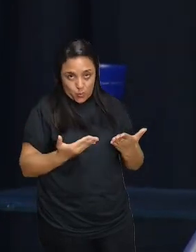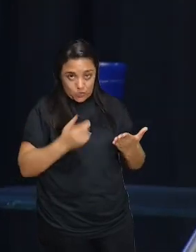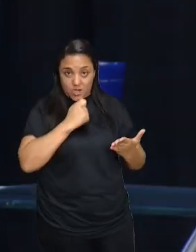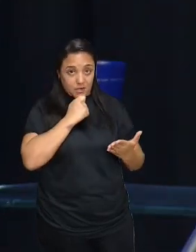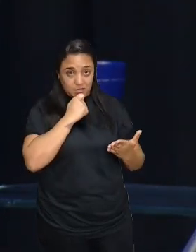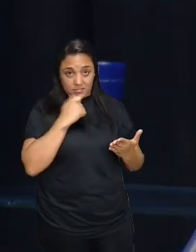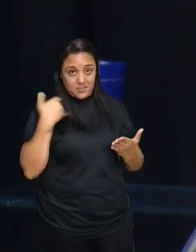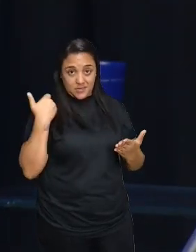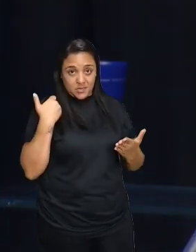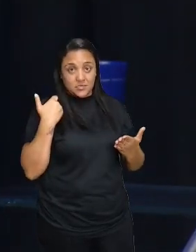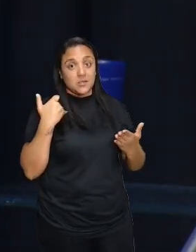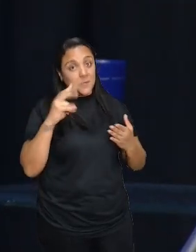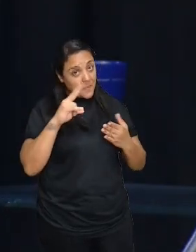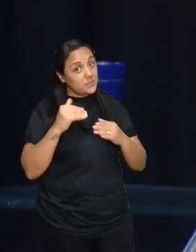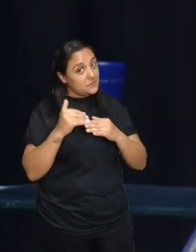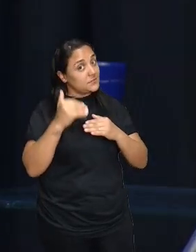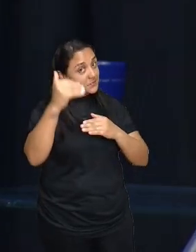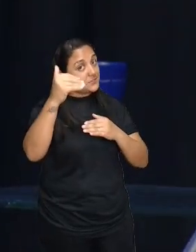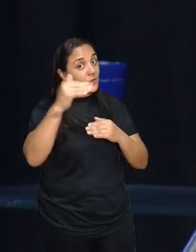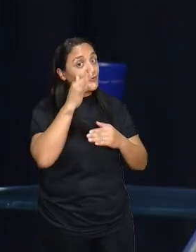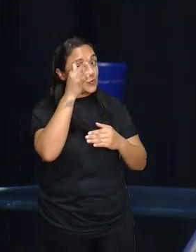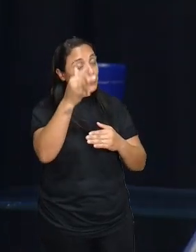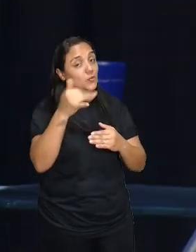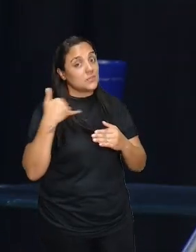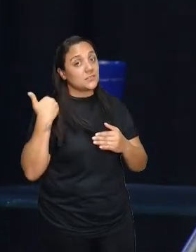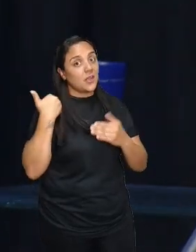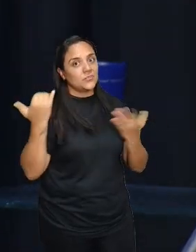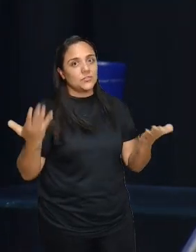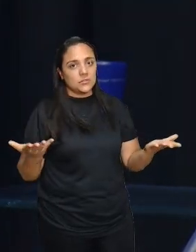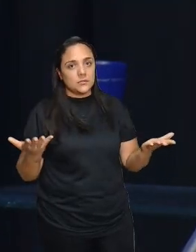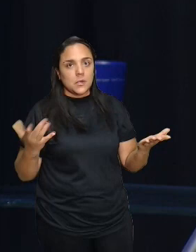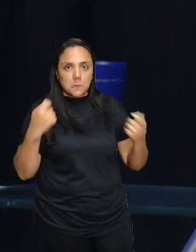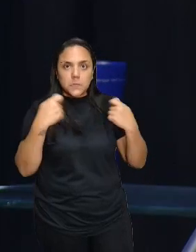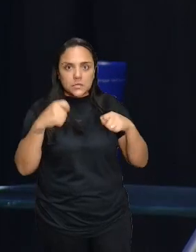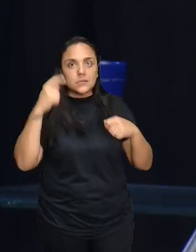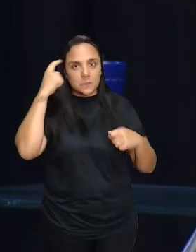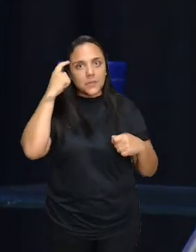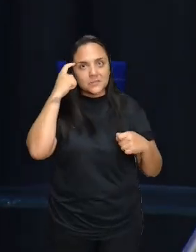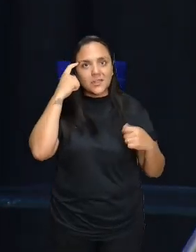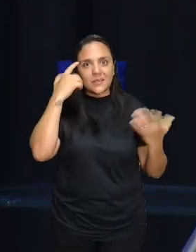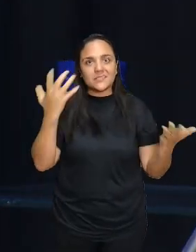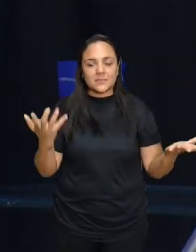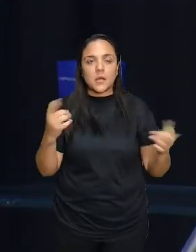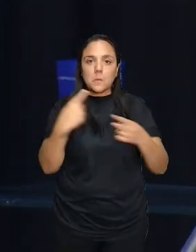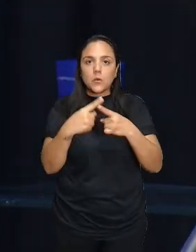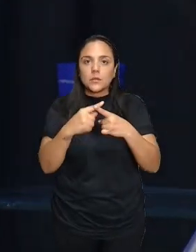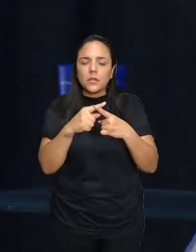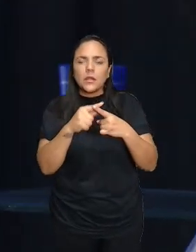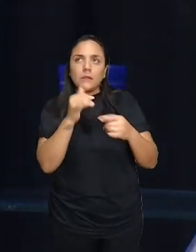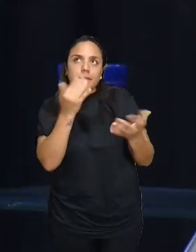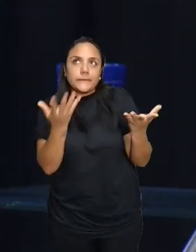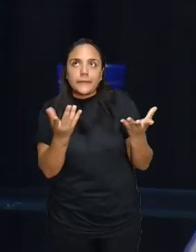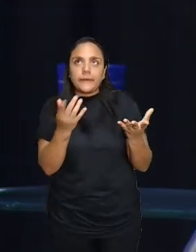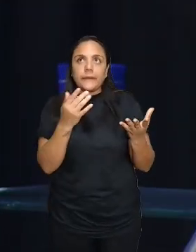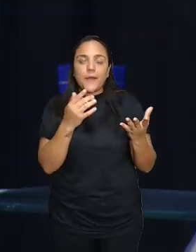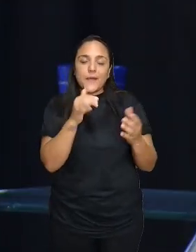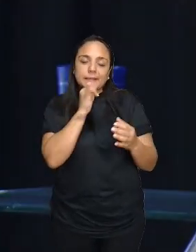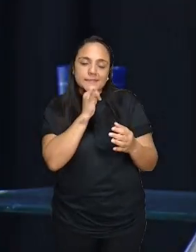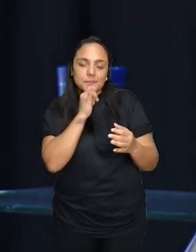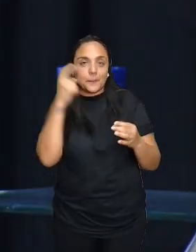se tudo der certo, chegaremos lá, e acho que é a opção melhor que a gente tem. Né?